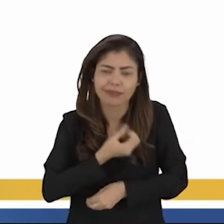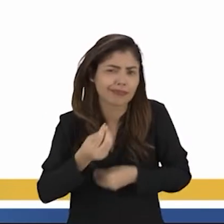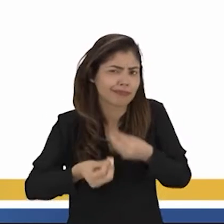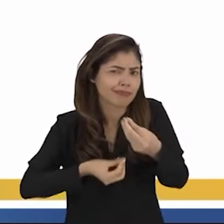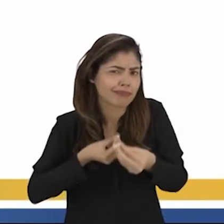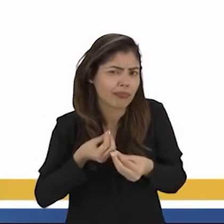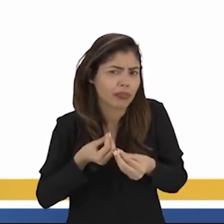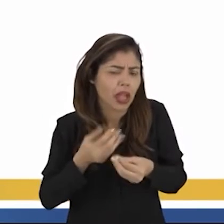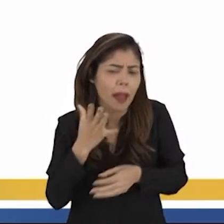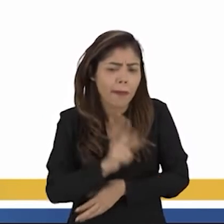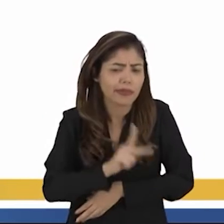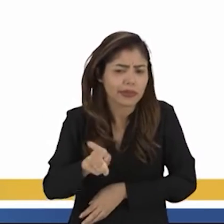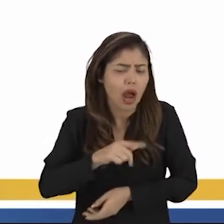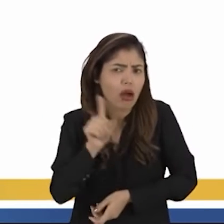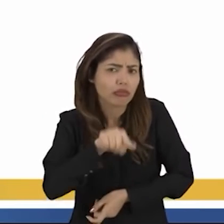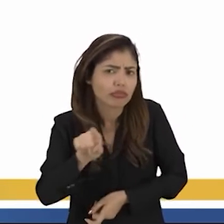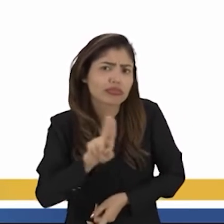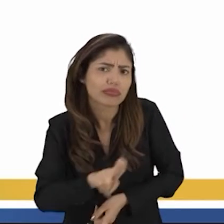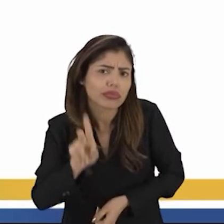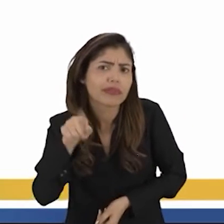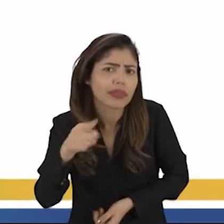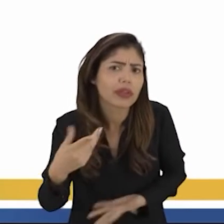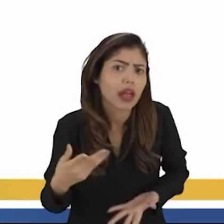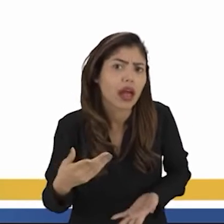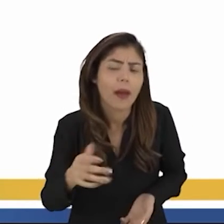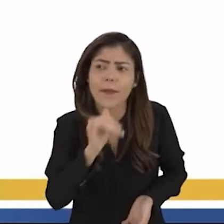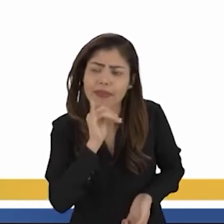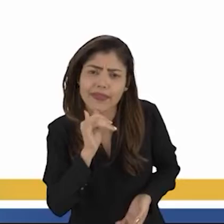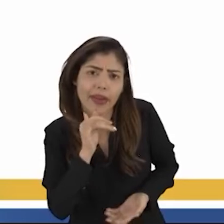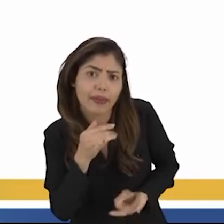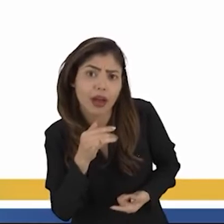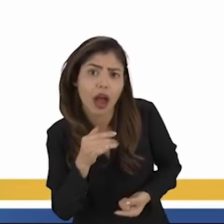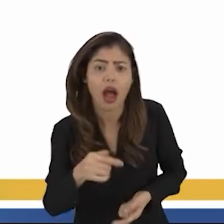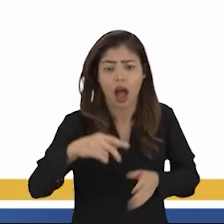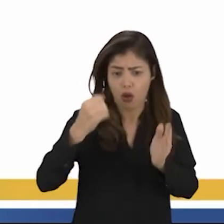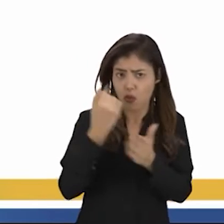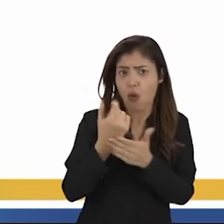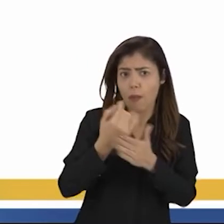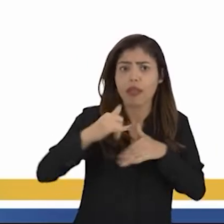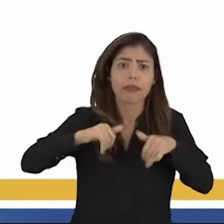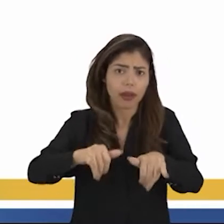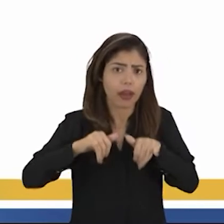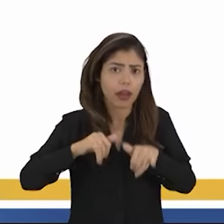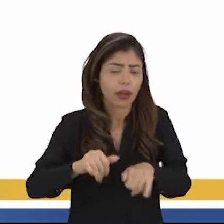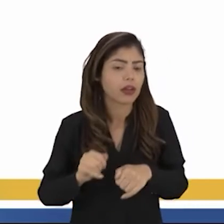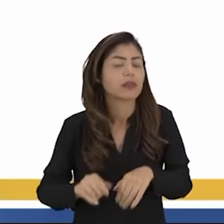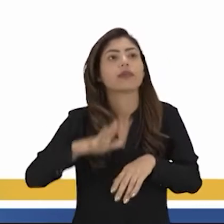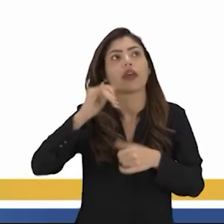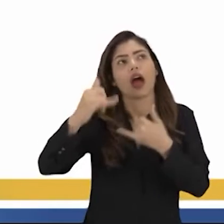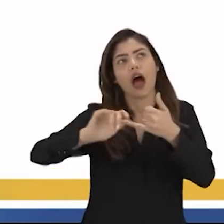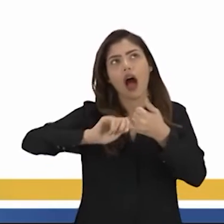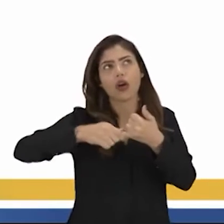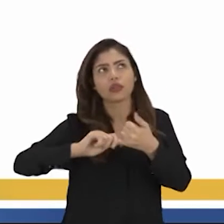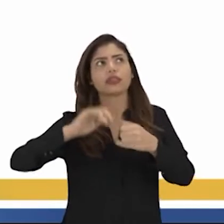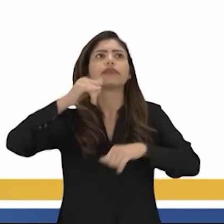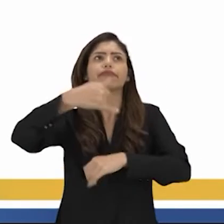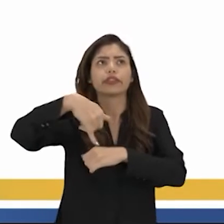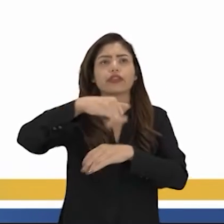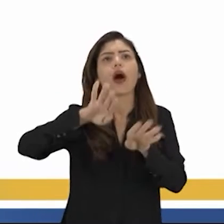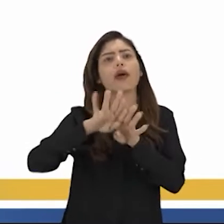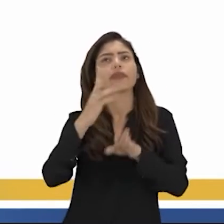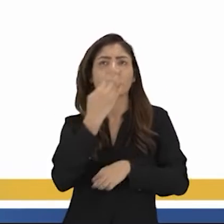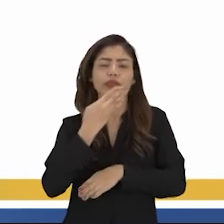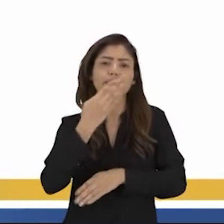gente não utiliza as vírgulas? Numa lista, por exemplo, de compras de supermercado, eu tenho que comprar arroz, vírgula, feijão,